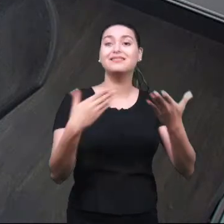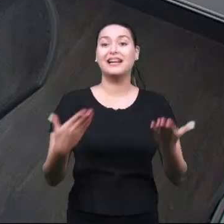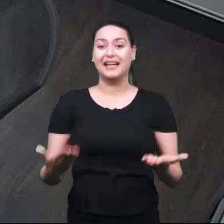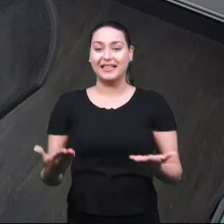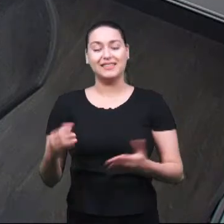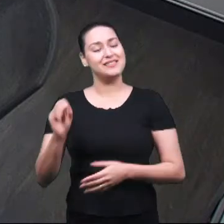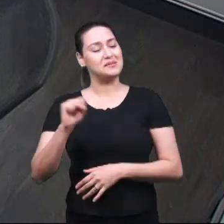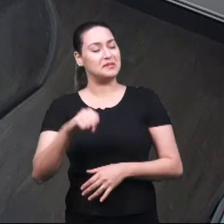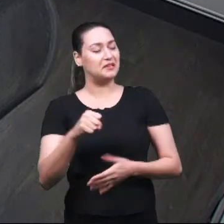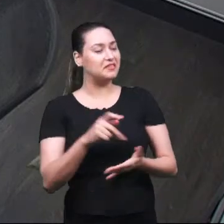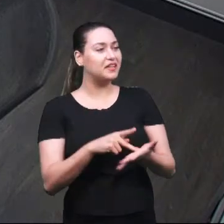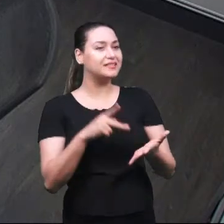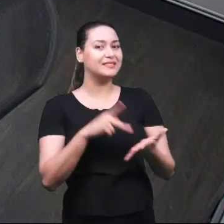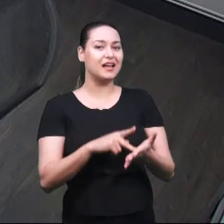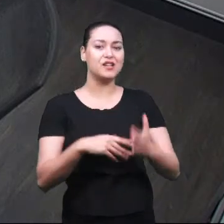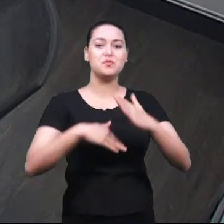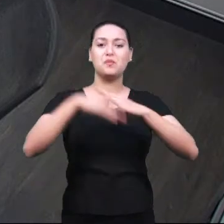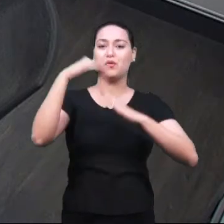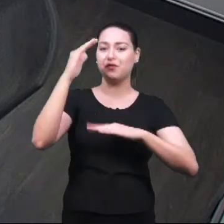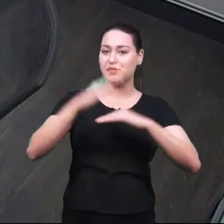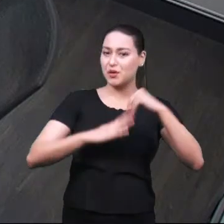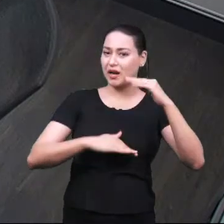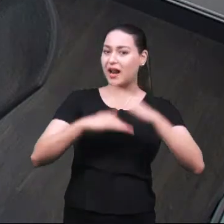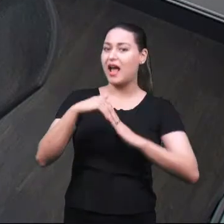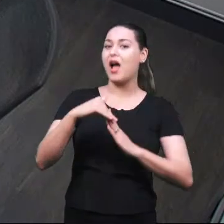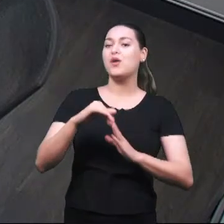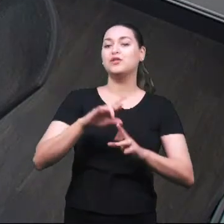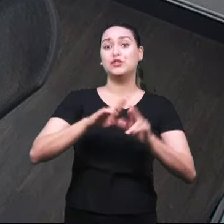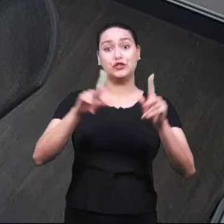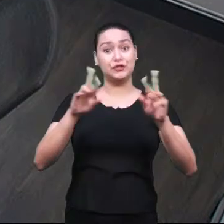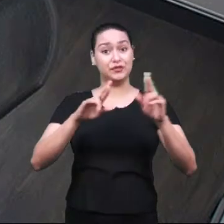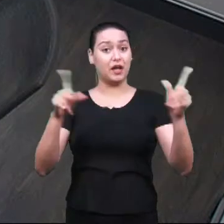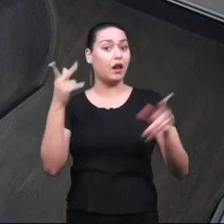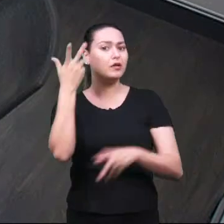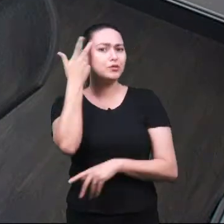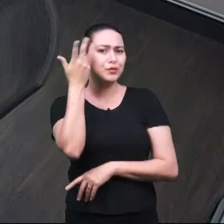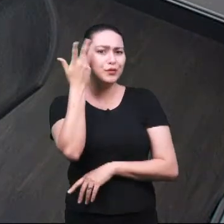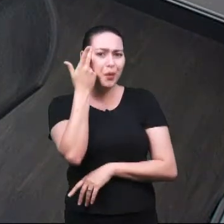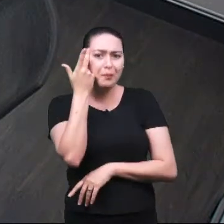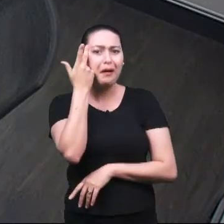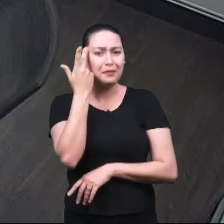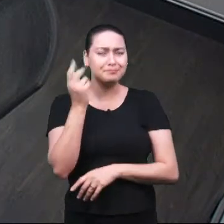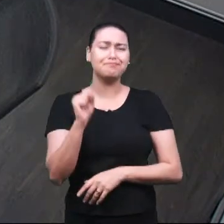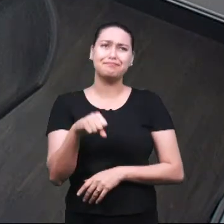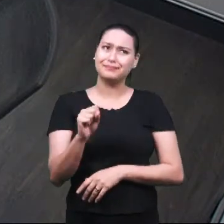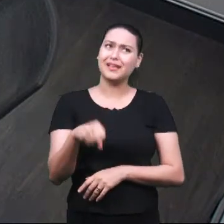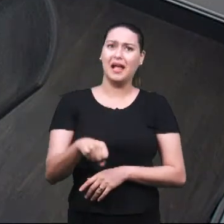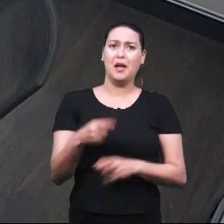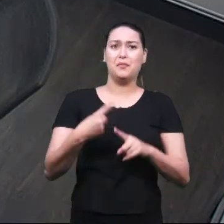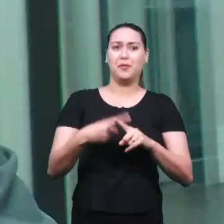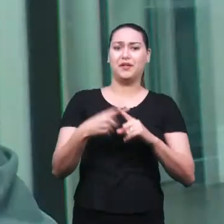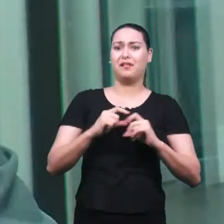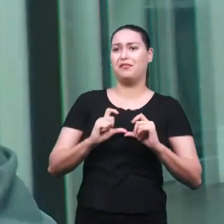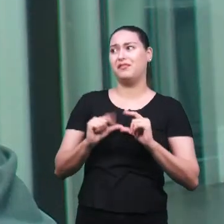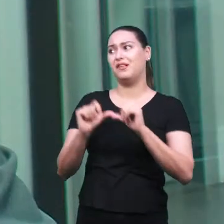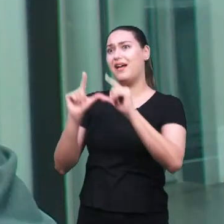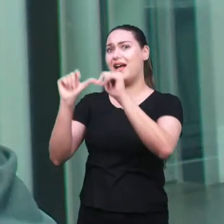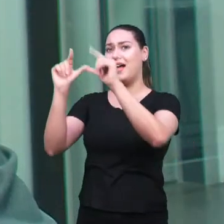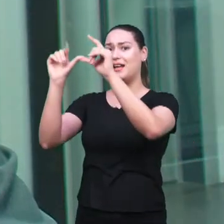profissional bastante diferente do normal. Eu passo temporadas fora do